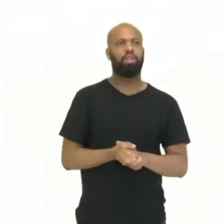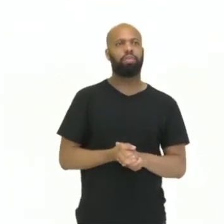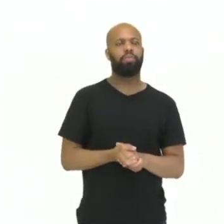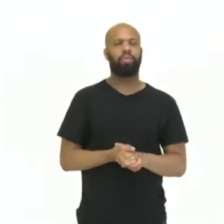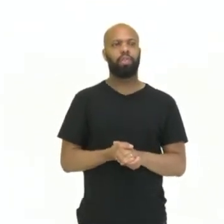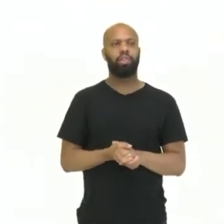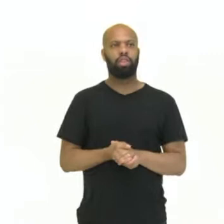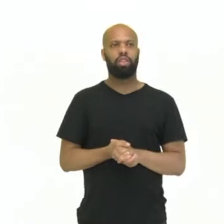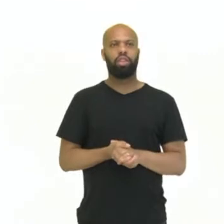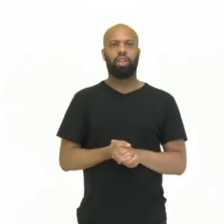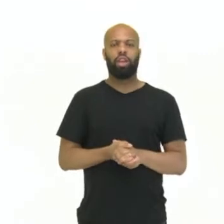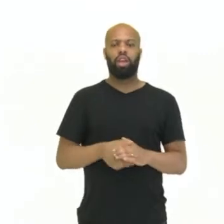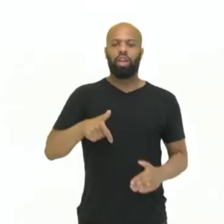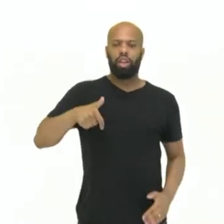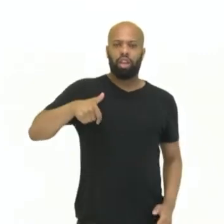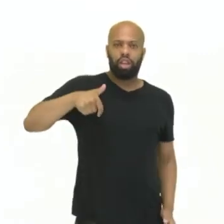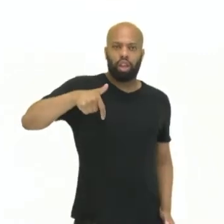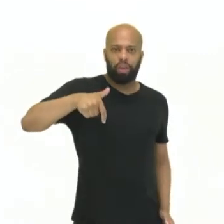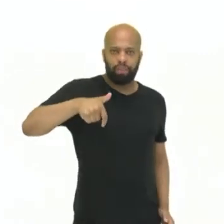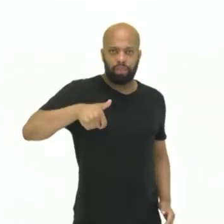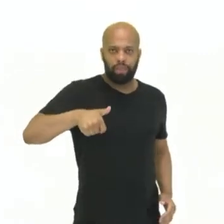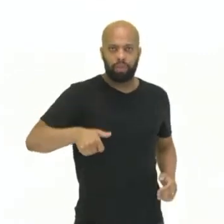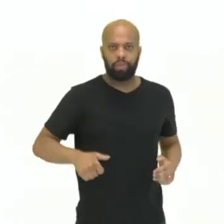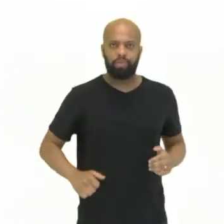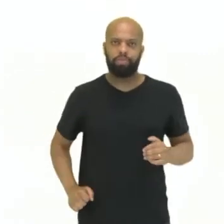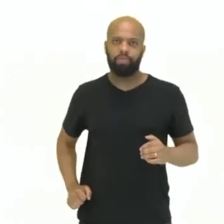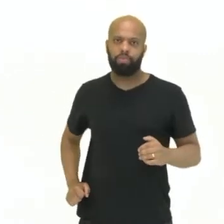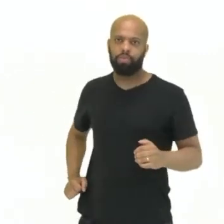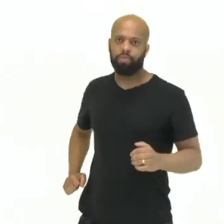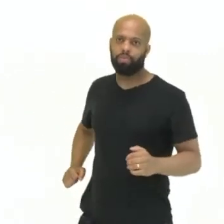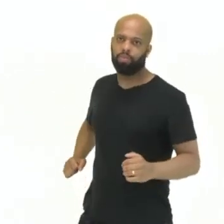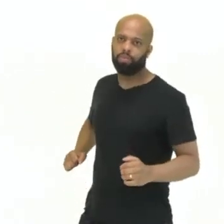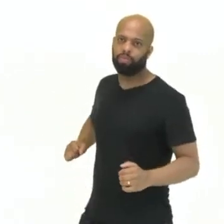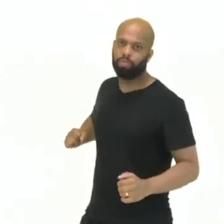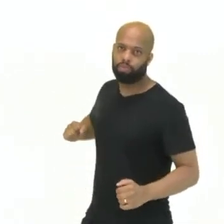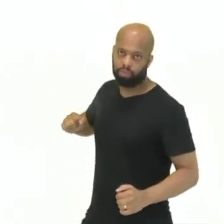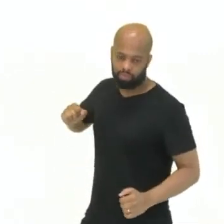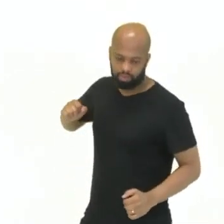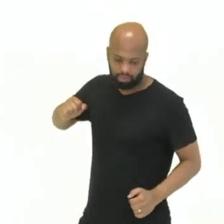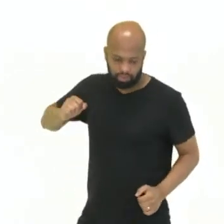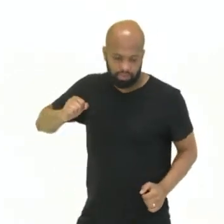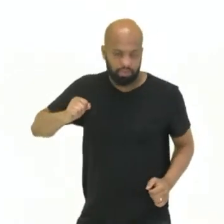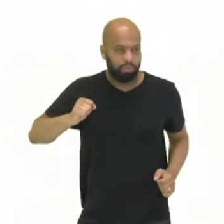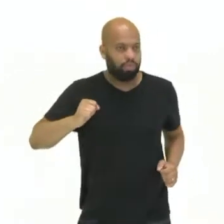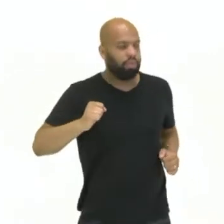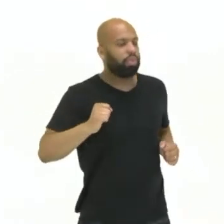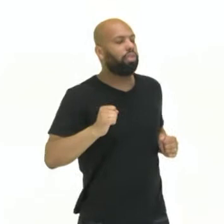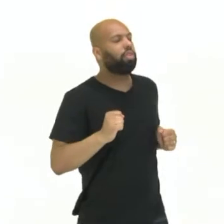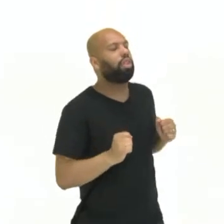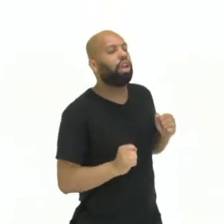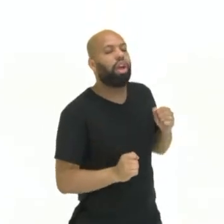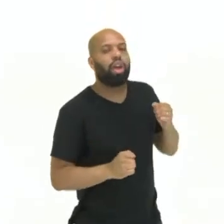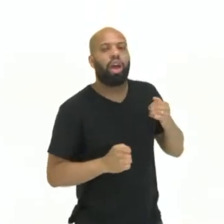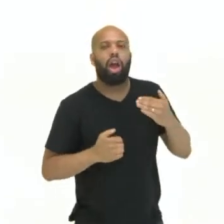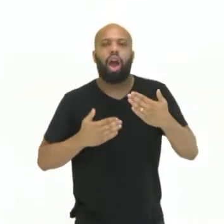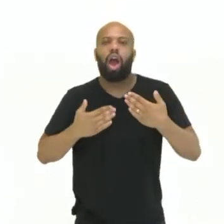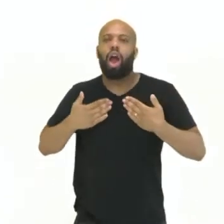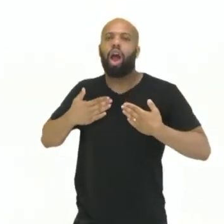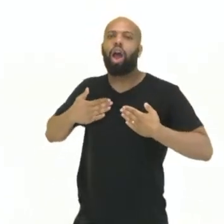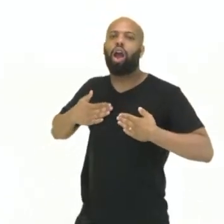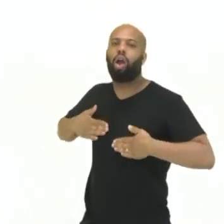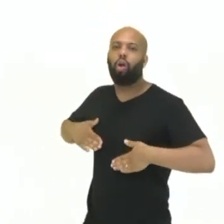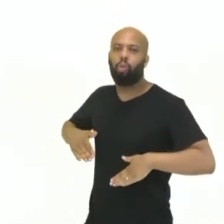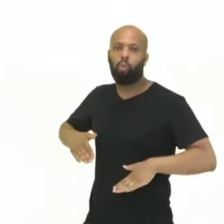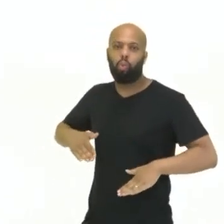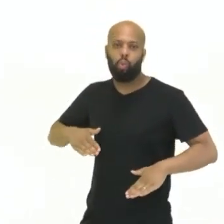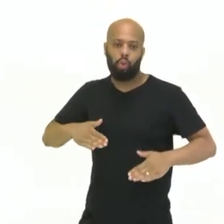Caminhar em câmera lenta, né? Então quando você está caminhando em câmera lenta, você vai percebendo o seu corpo, cada movimento,